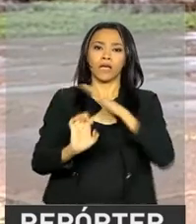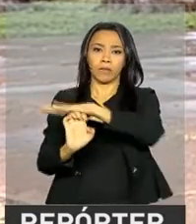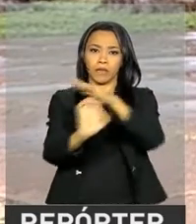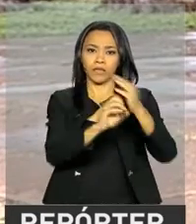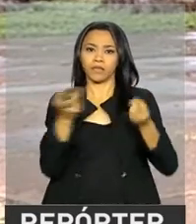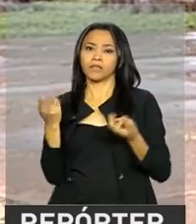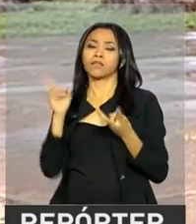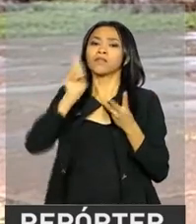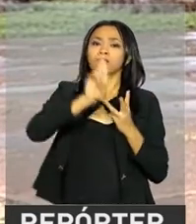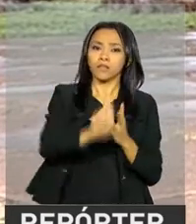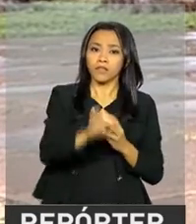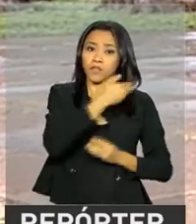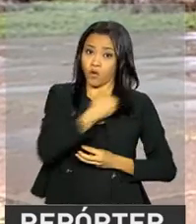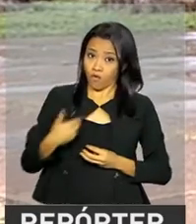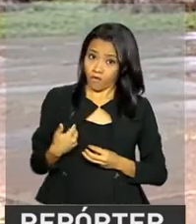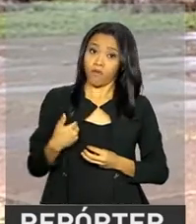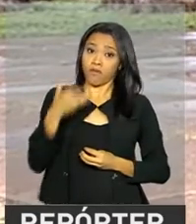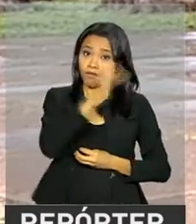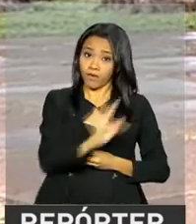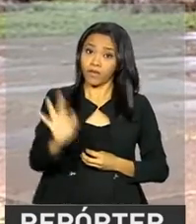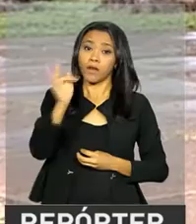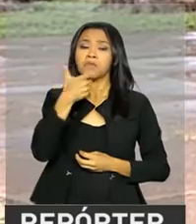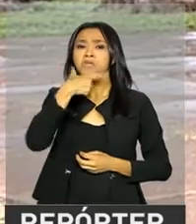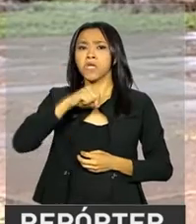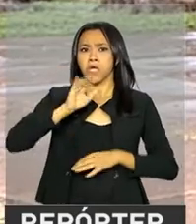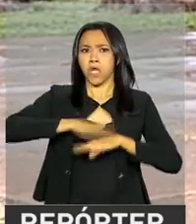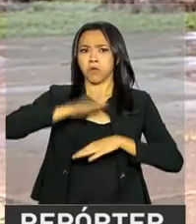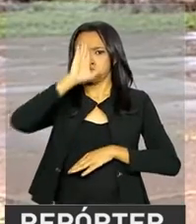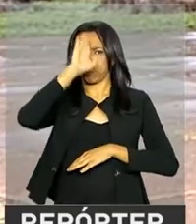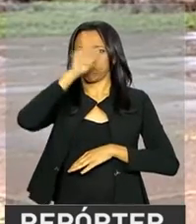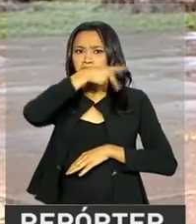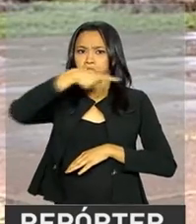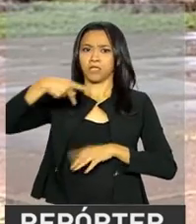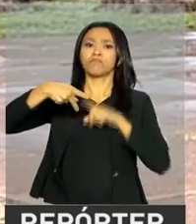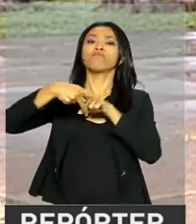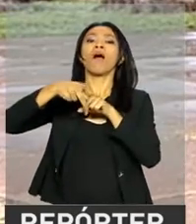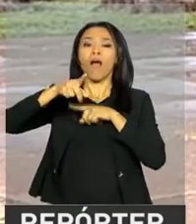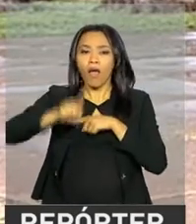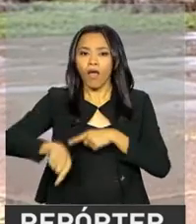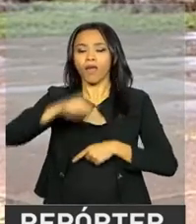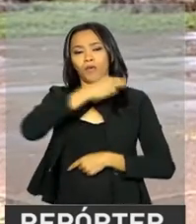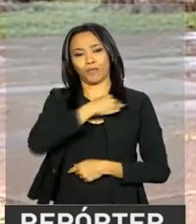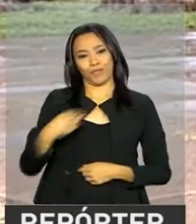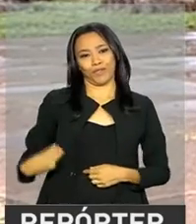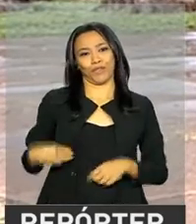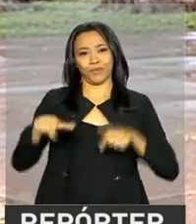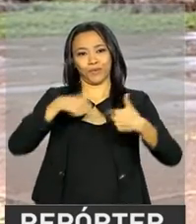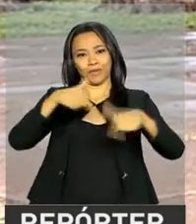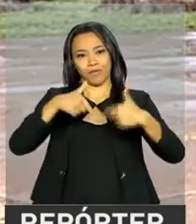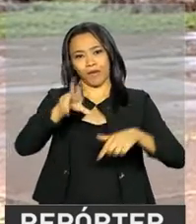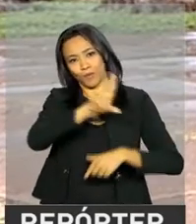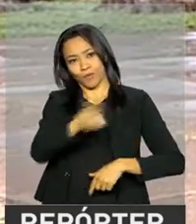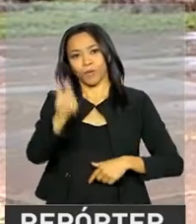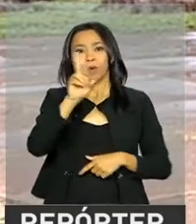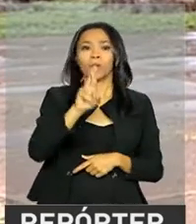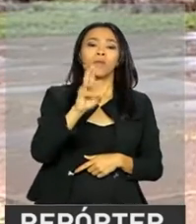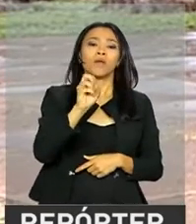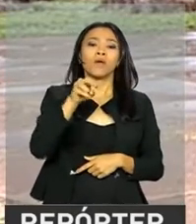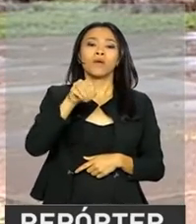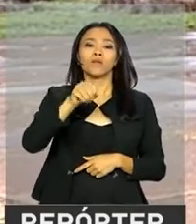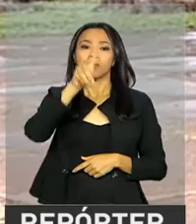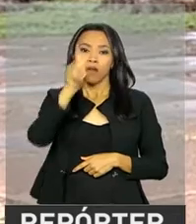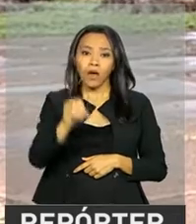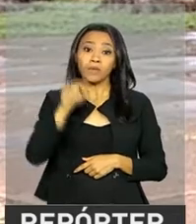do governo federal. E quem preside o conselho curador é o ministro do Trabalho, Ronaldo Nogueira. E cabe a